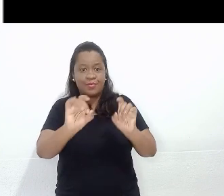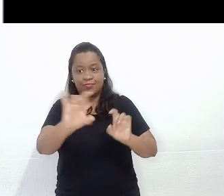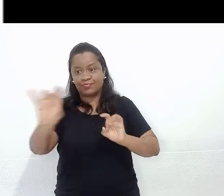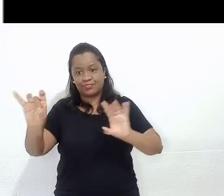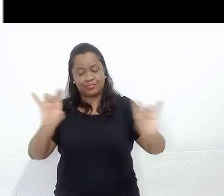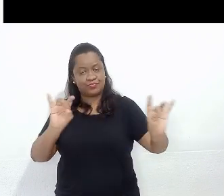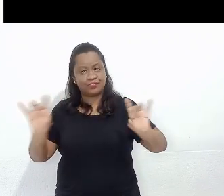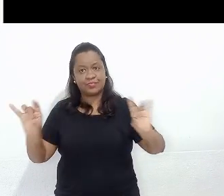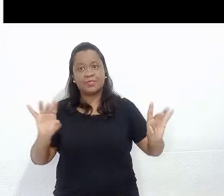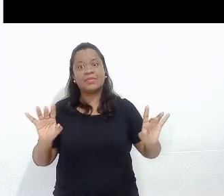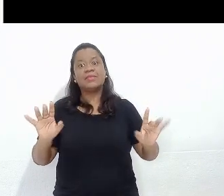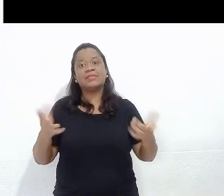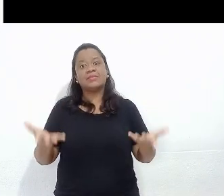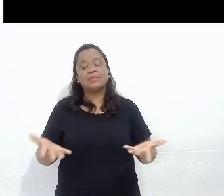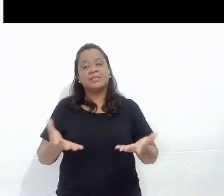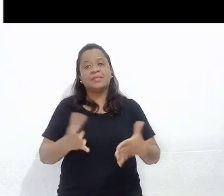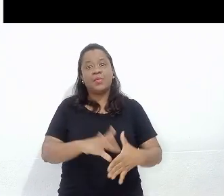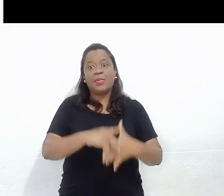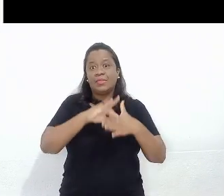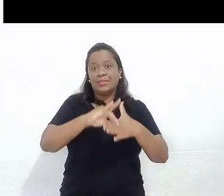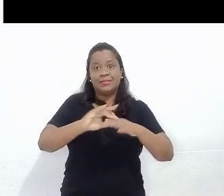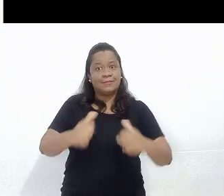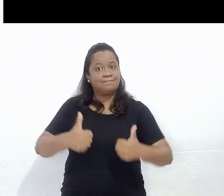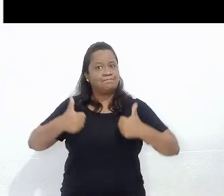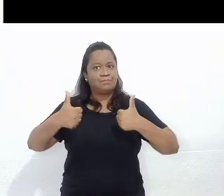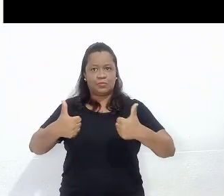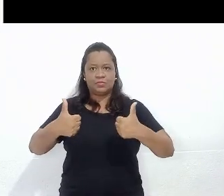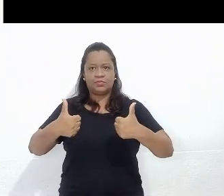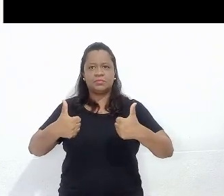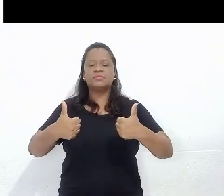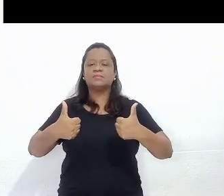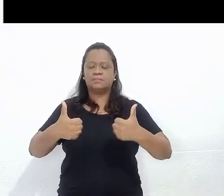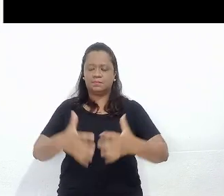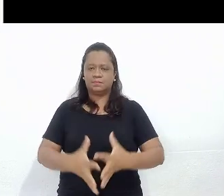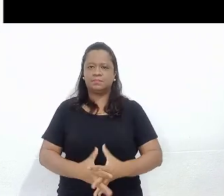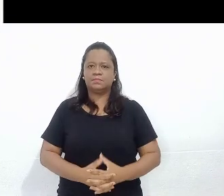Então, liderança positiva.